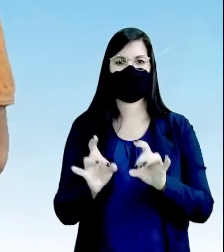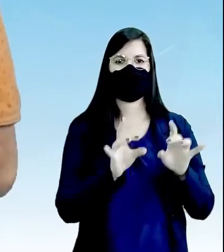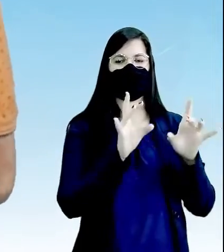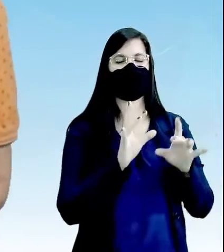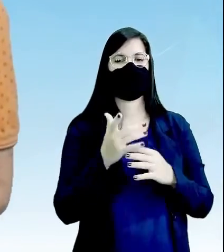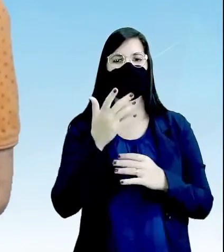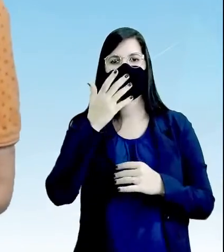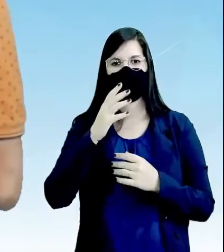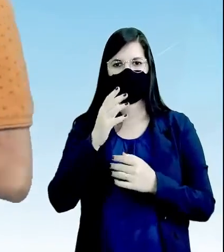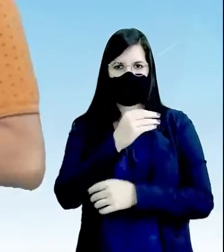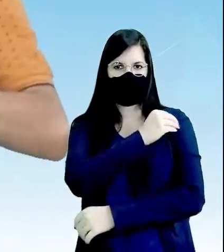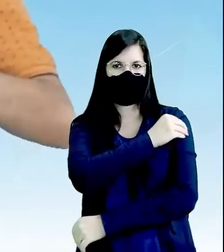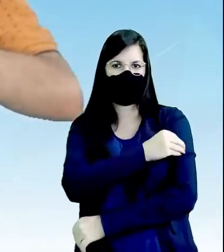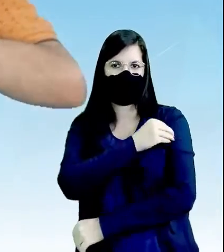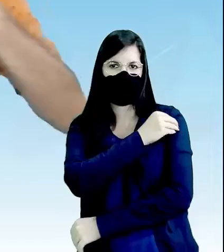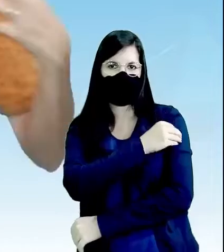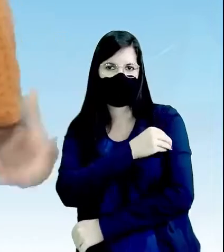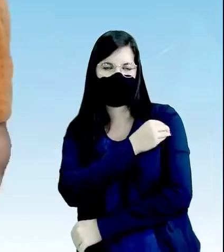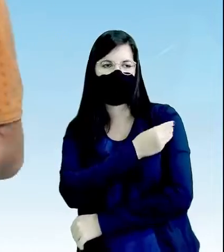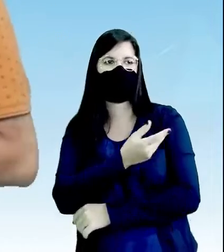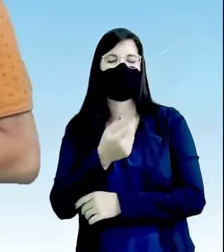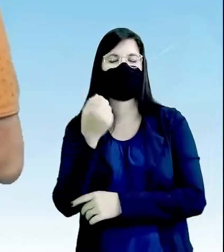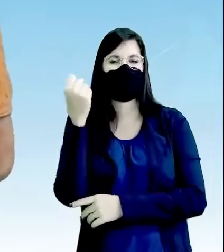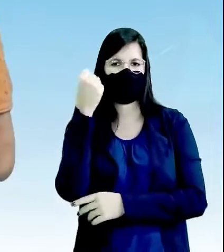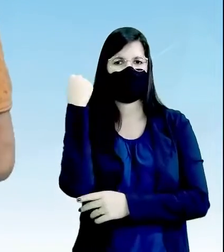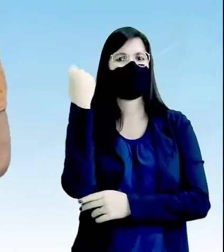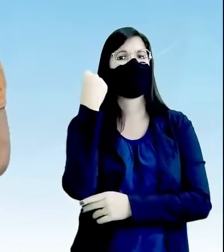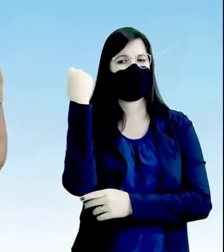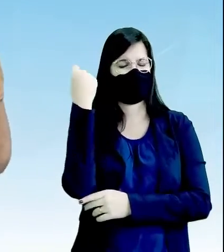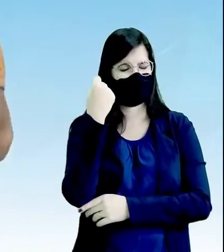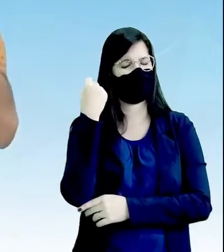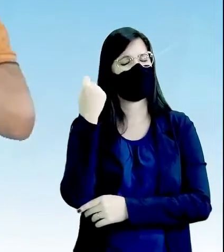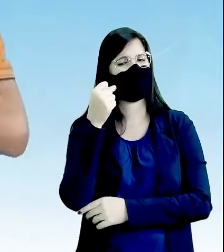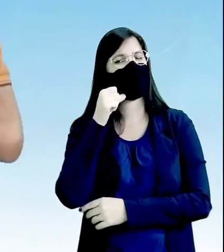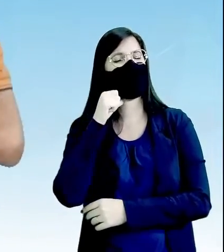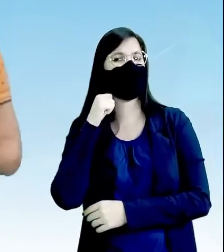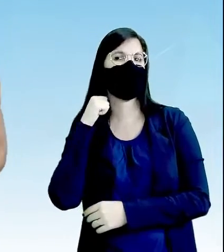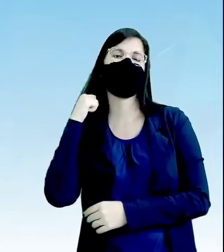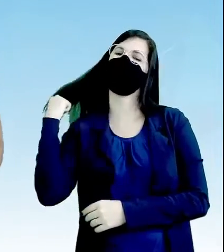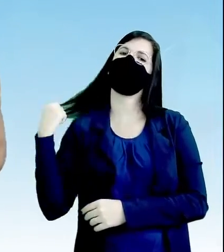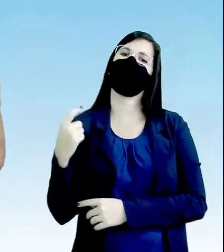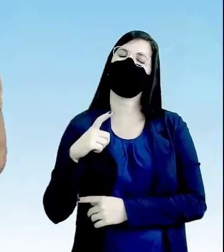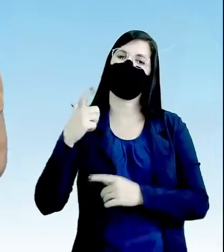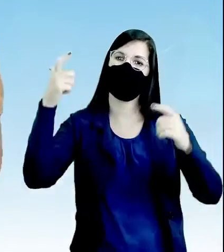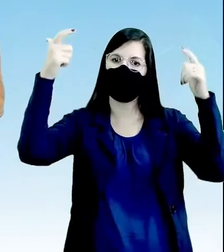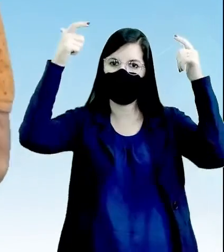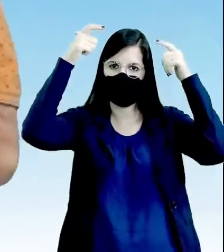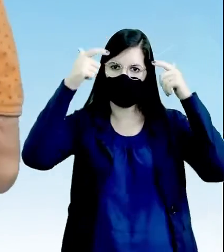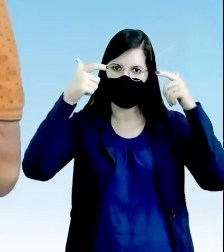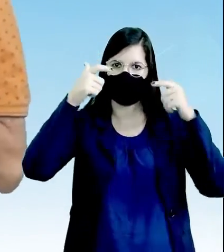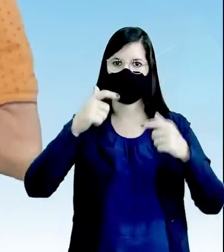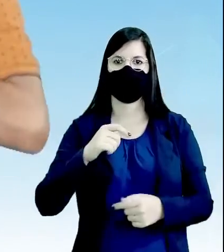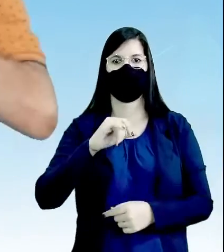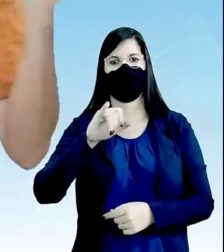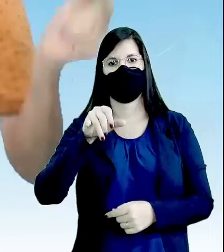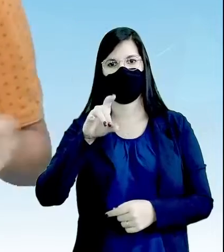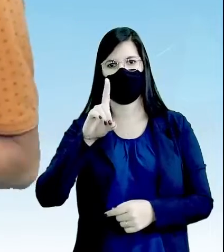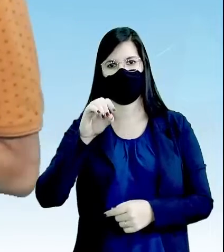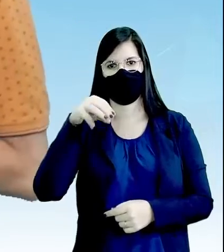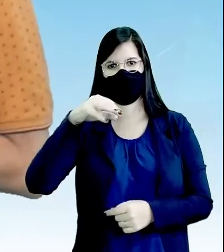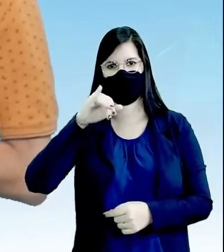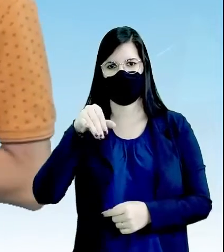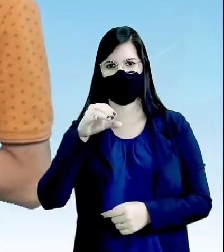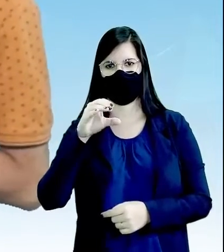do algodão. Então, a crise estava muito grande. O rei Dom João VI tinha